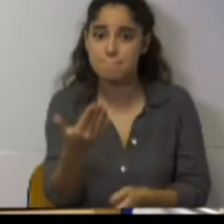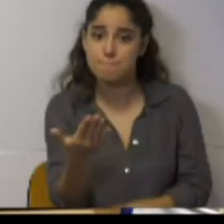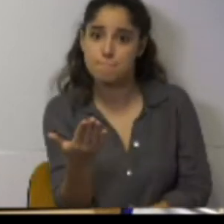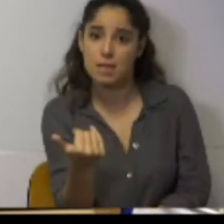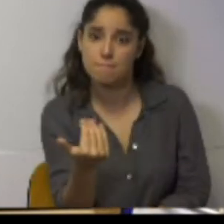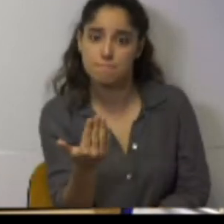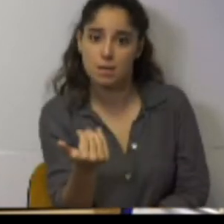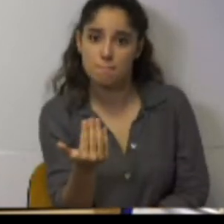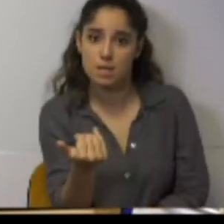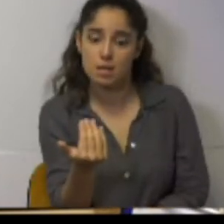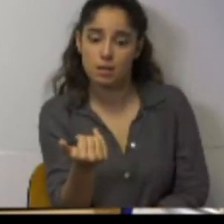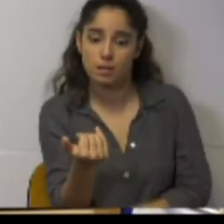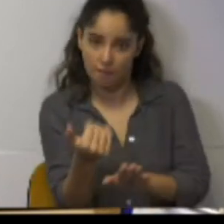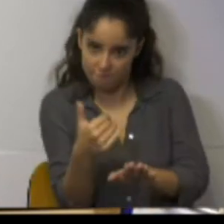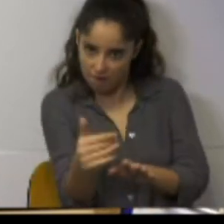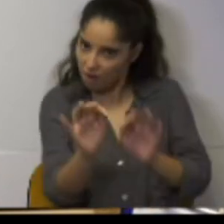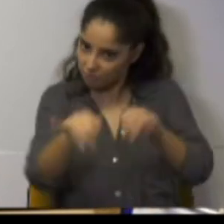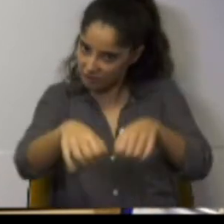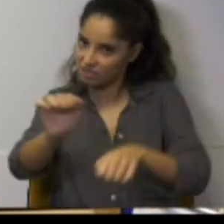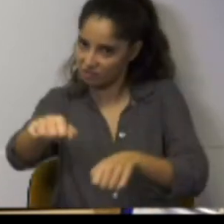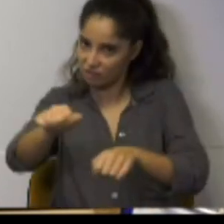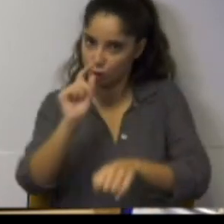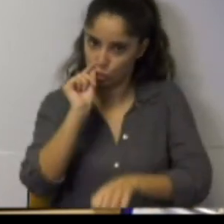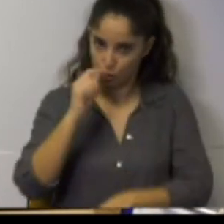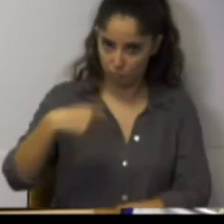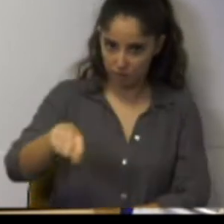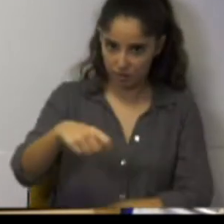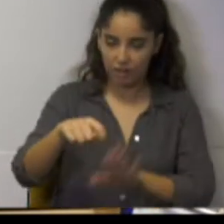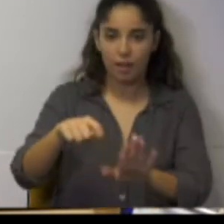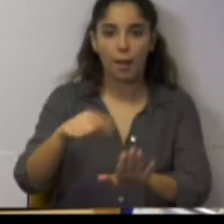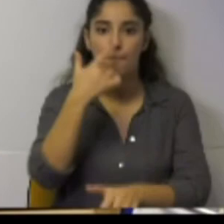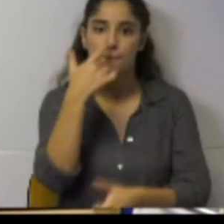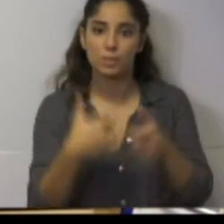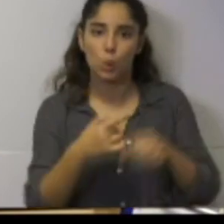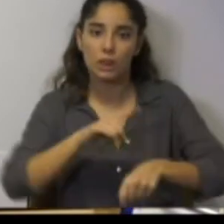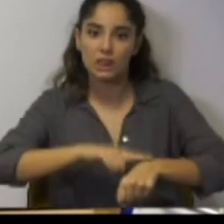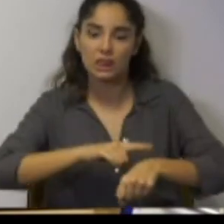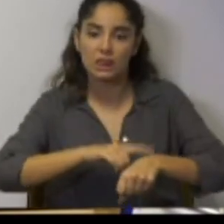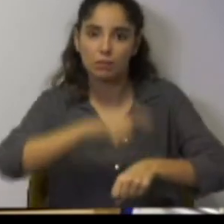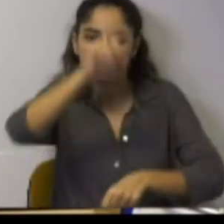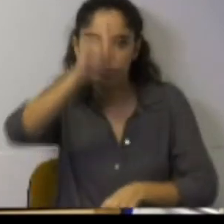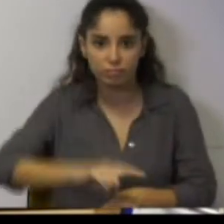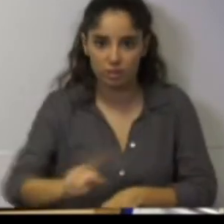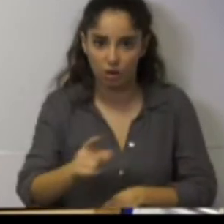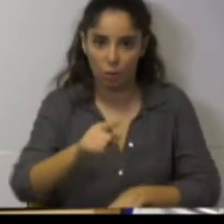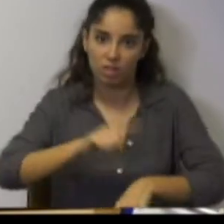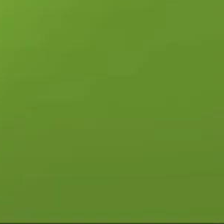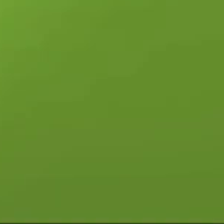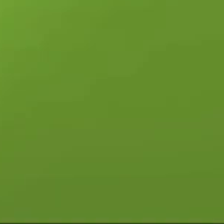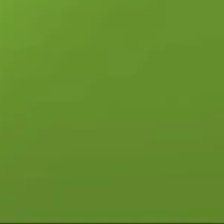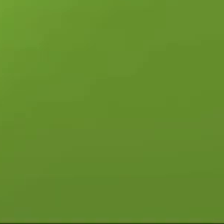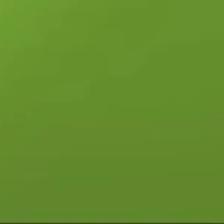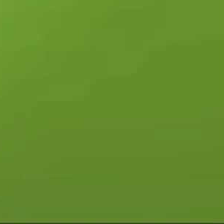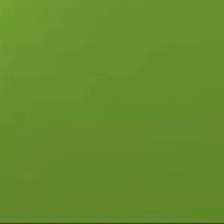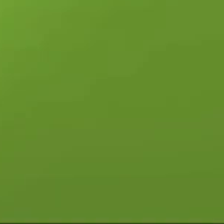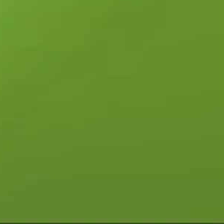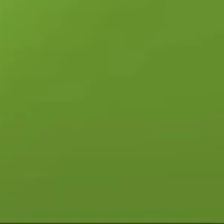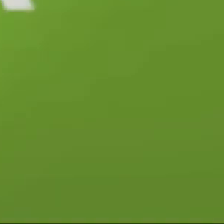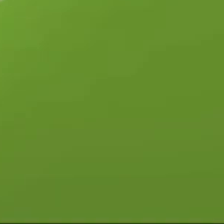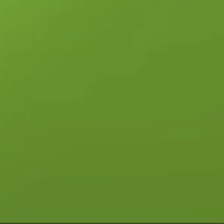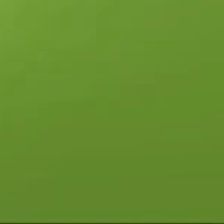qualquer, e eu já termino, Sr. Presidente, não temos pessoas a tempo inteiro e temos pessoas a part-time. Muito obrigado. Muito obrigado.